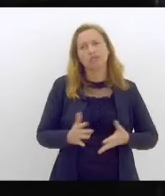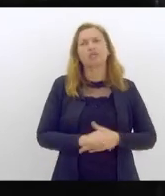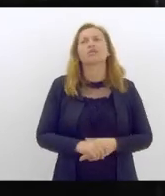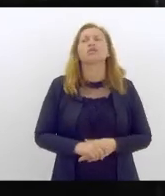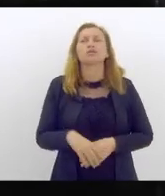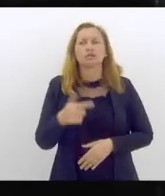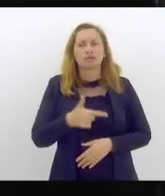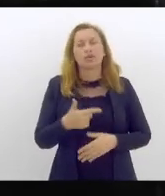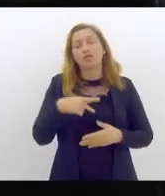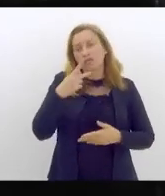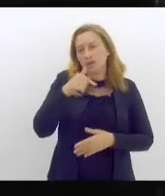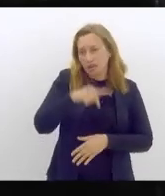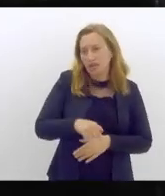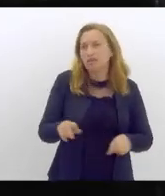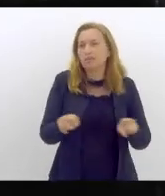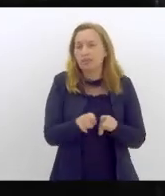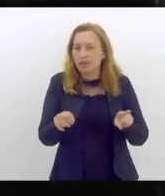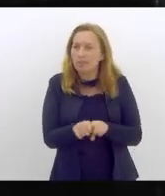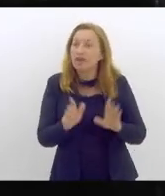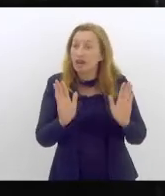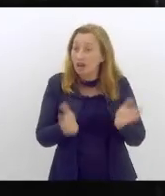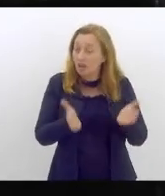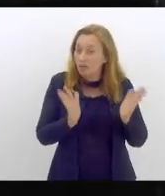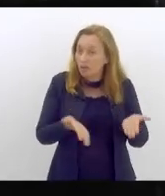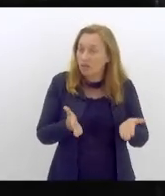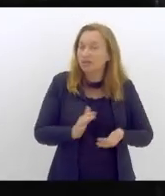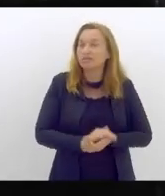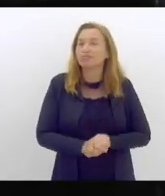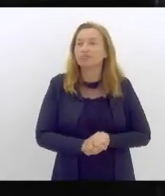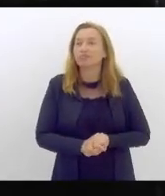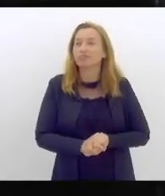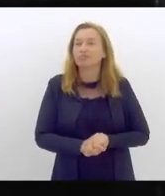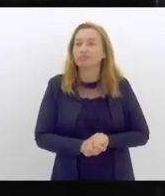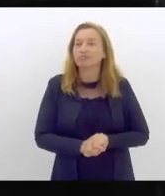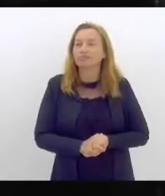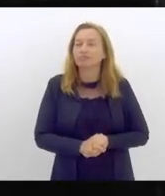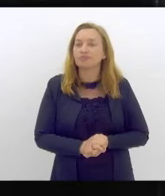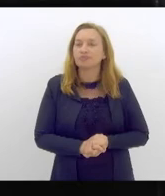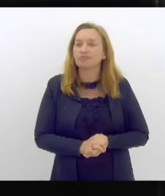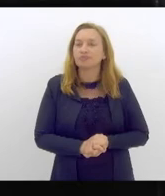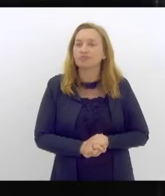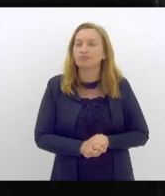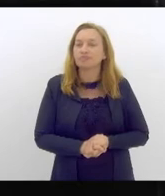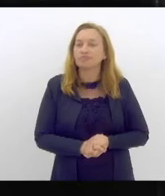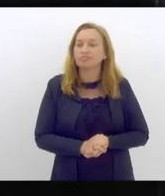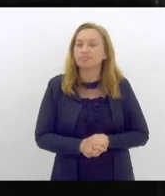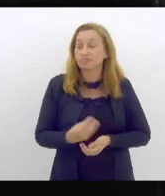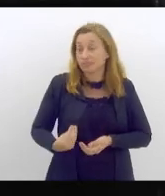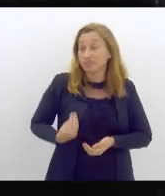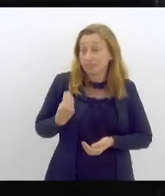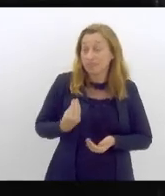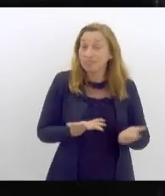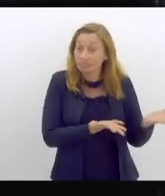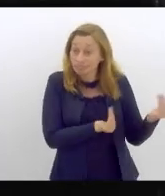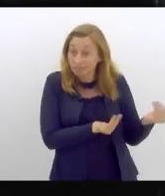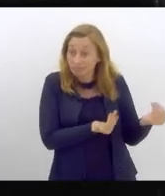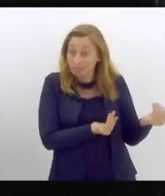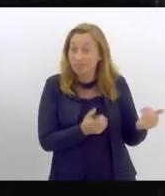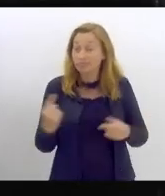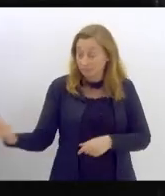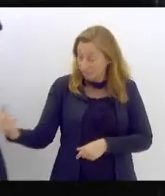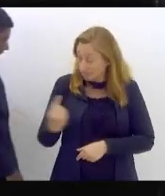faço aqui também agora é menção a questão da presença dos jovens que